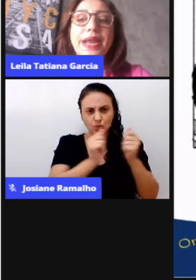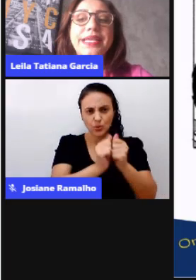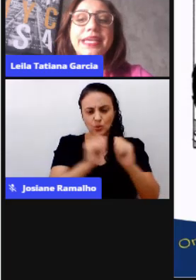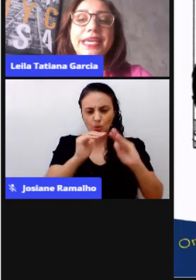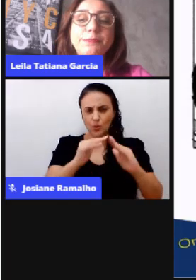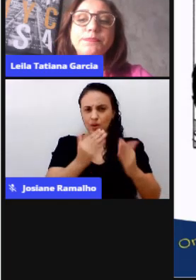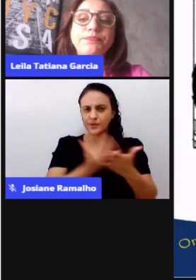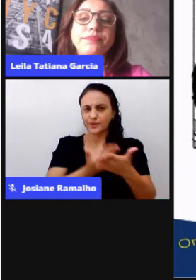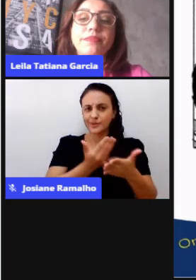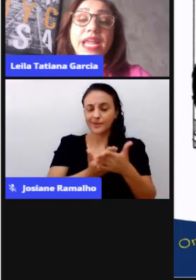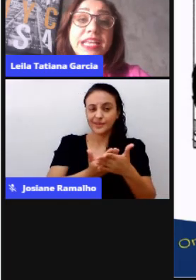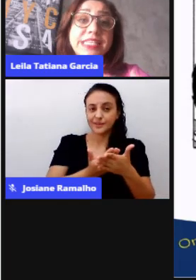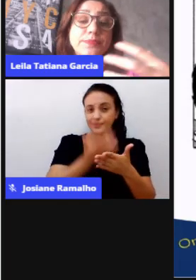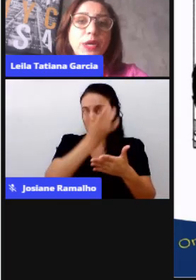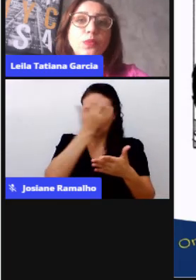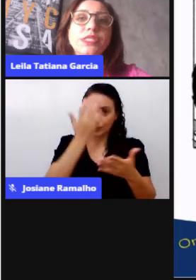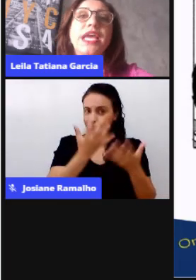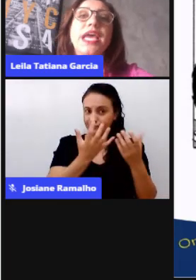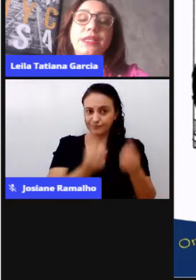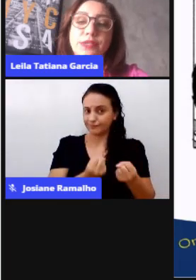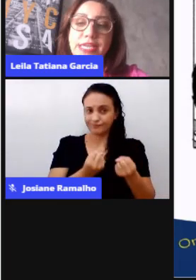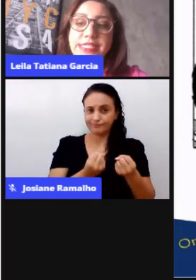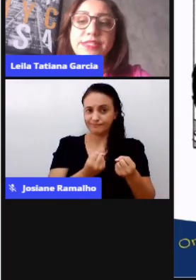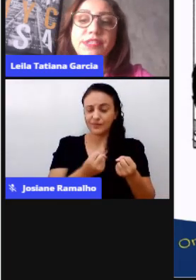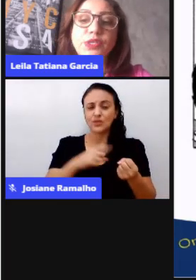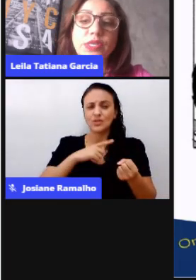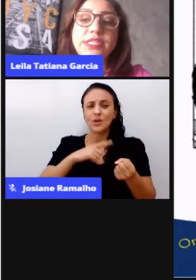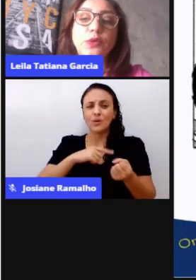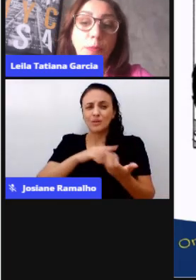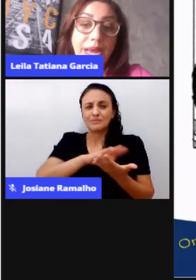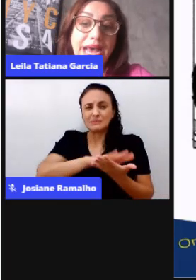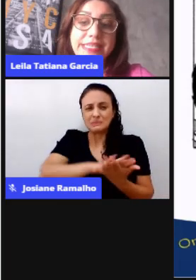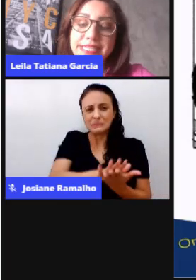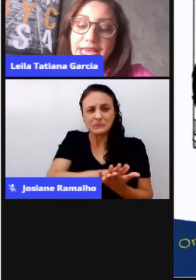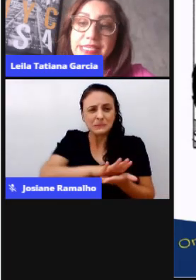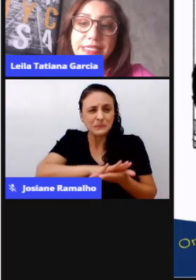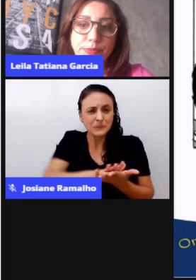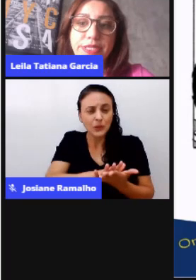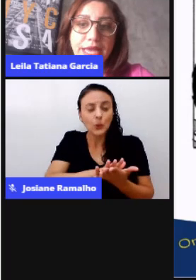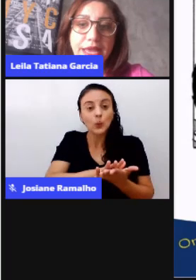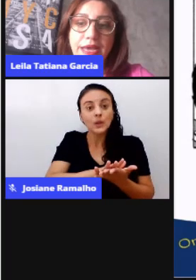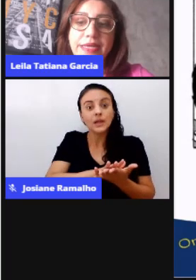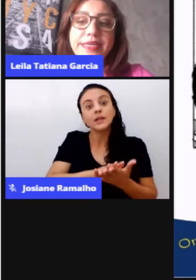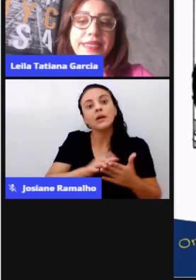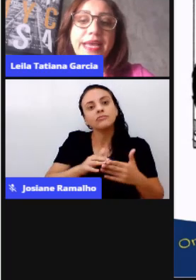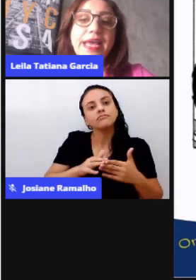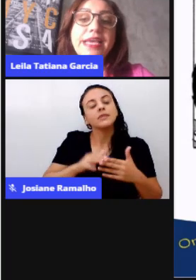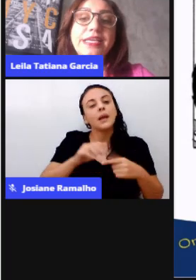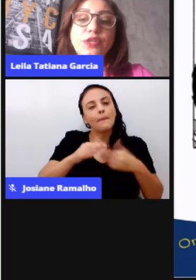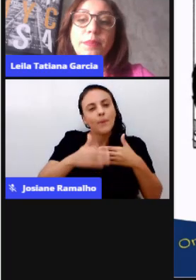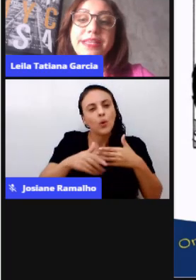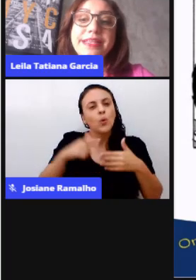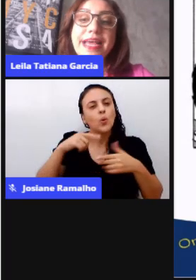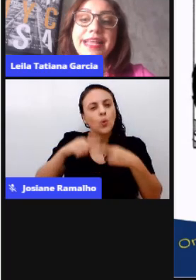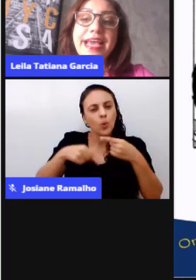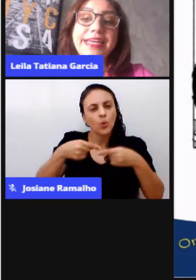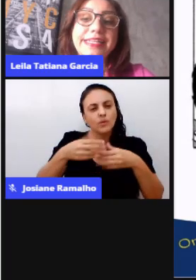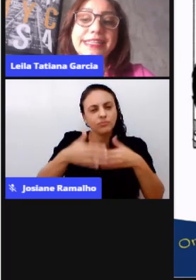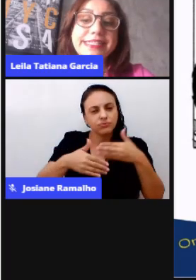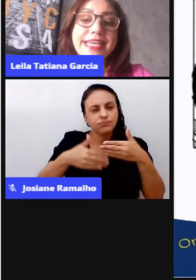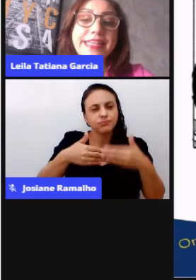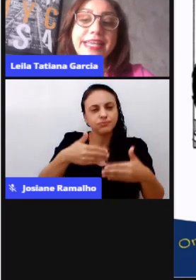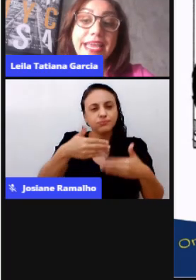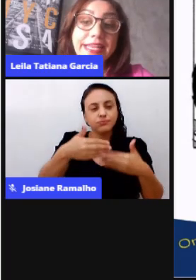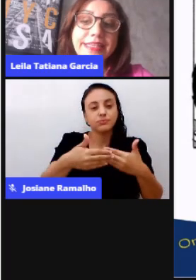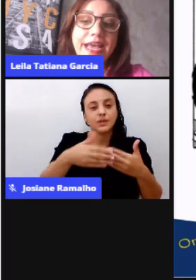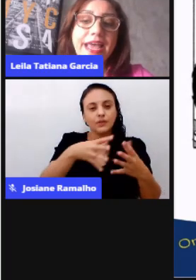existência para que esses preconceitos e essas visões deturpadas caíssem por terra. Né? E somente na